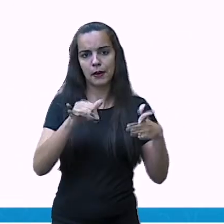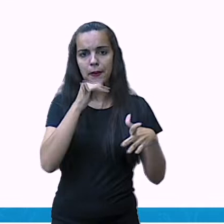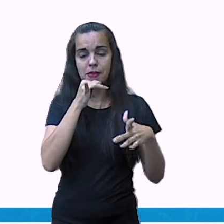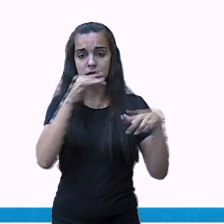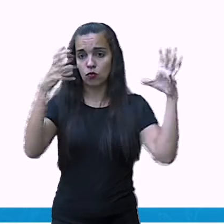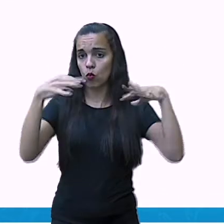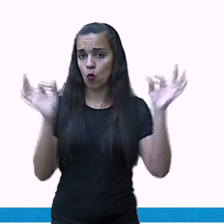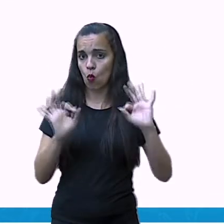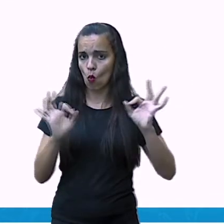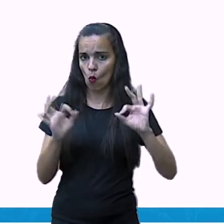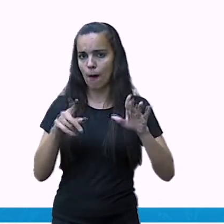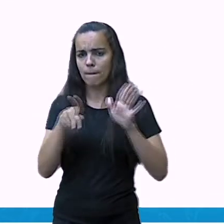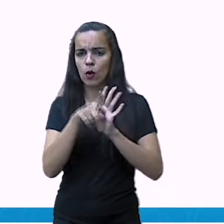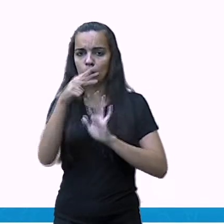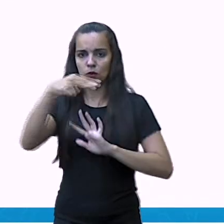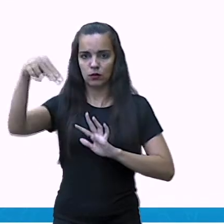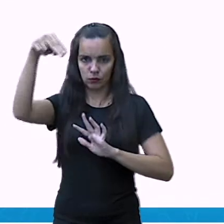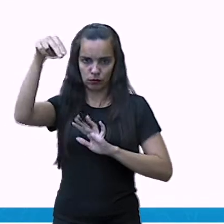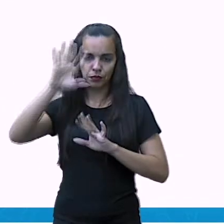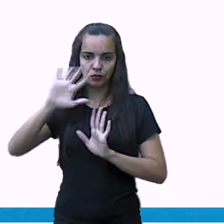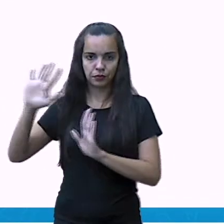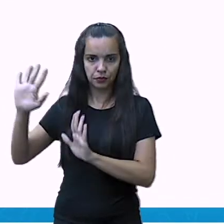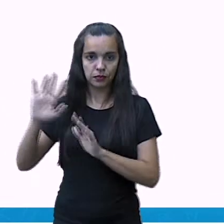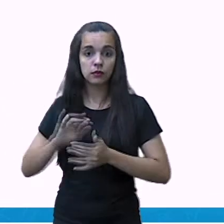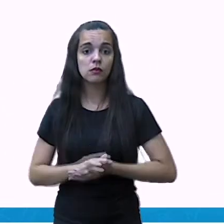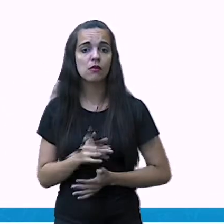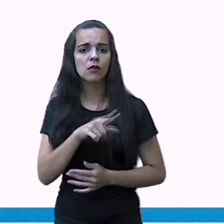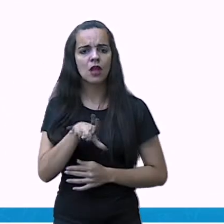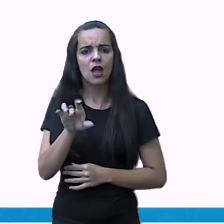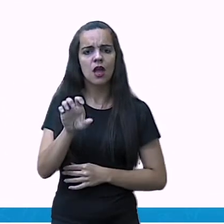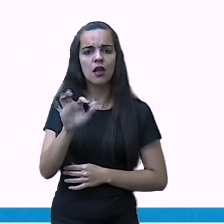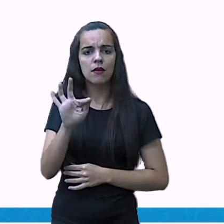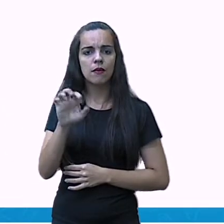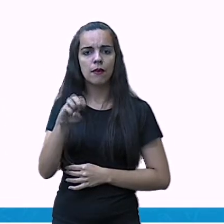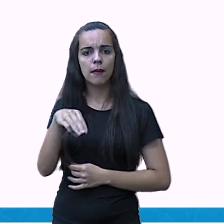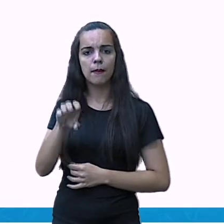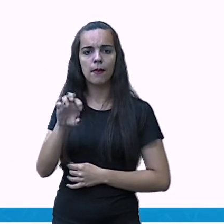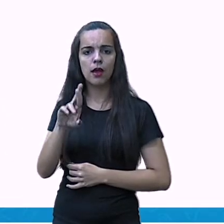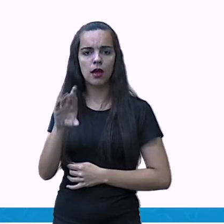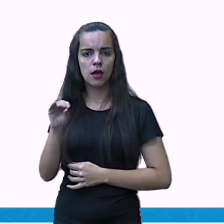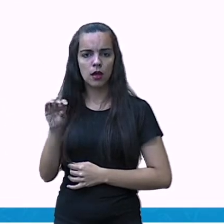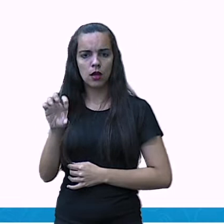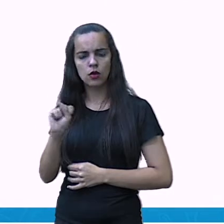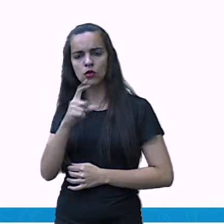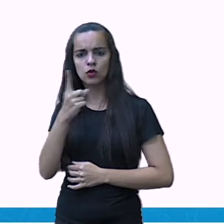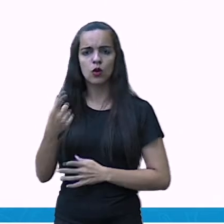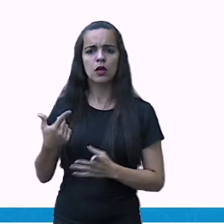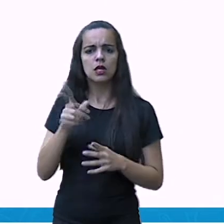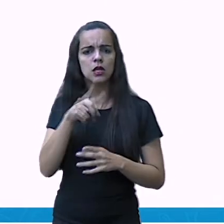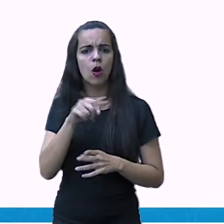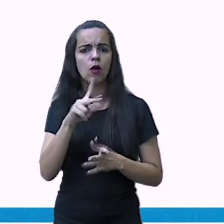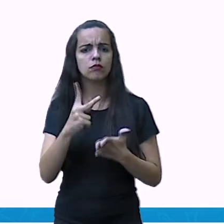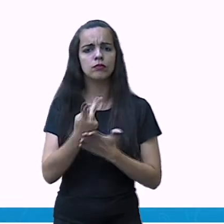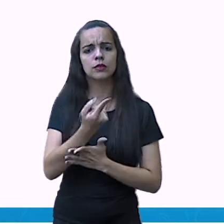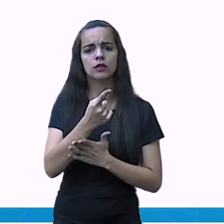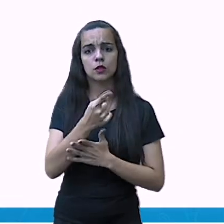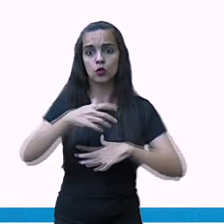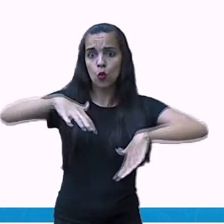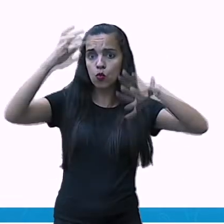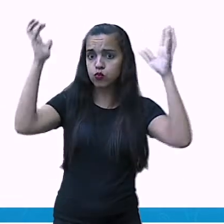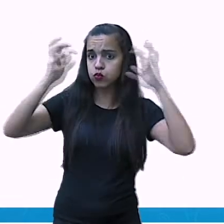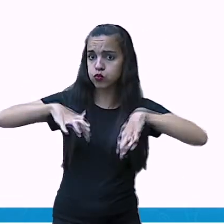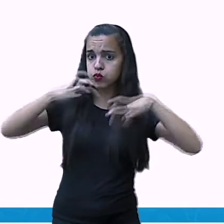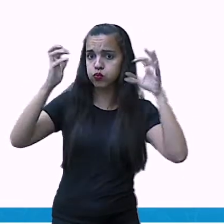semiárido. Rios efêmeros ou torrentes só ocorrem em períodos